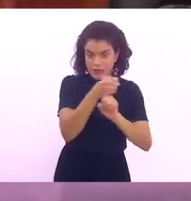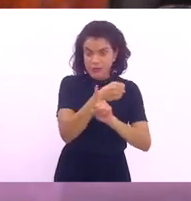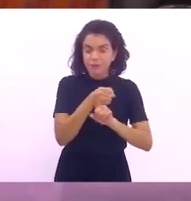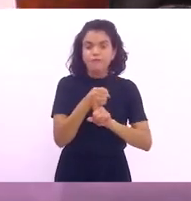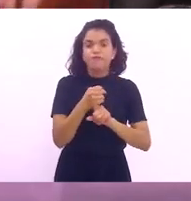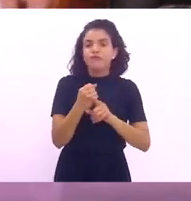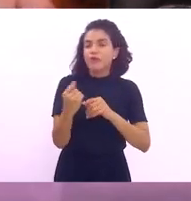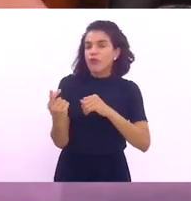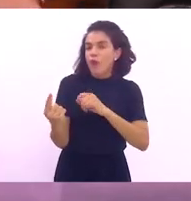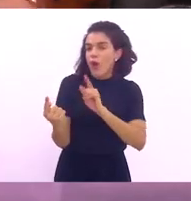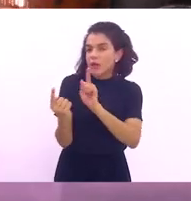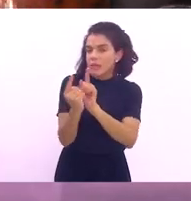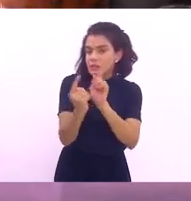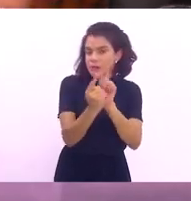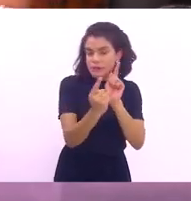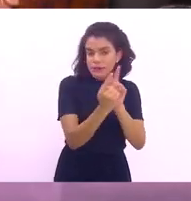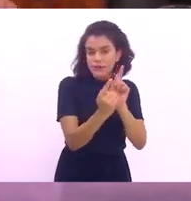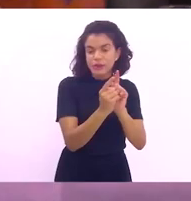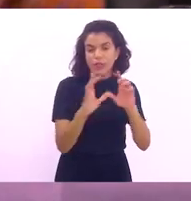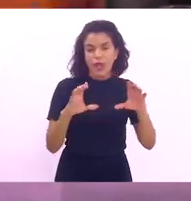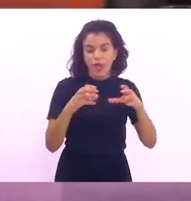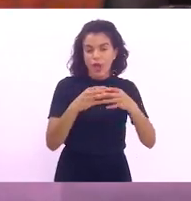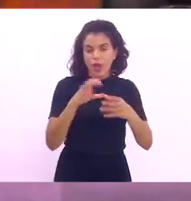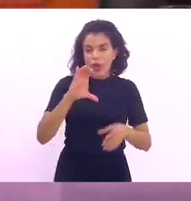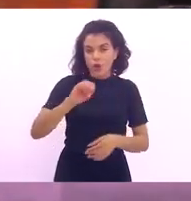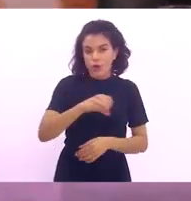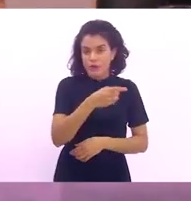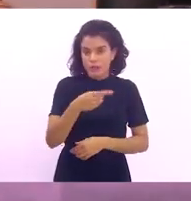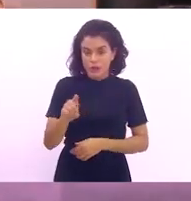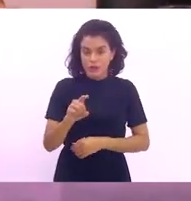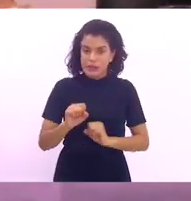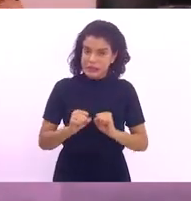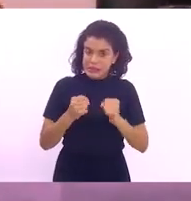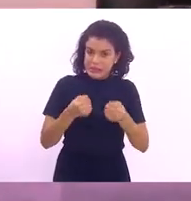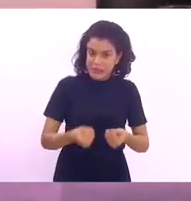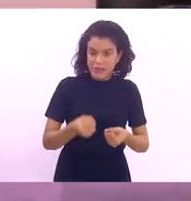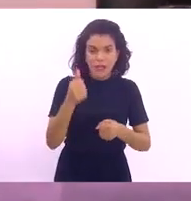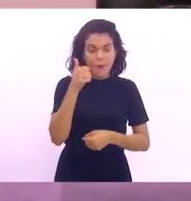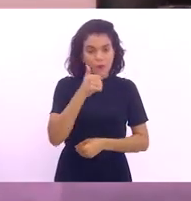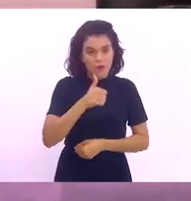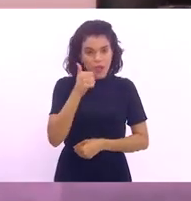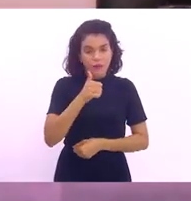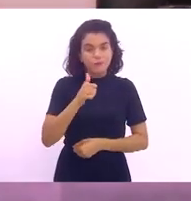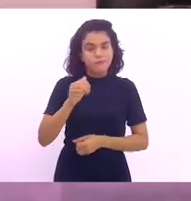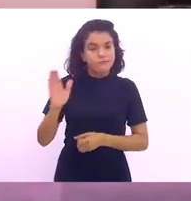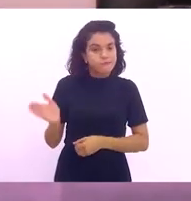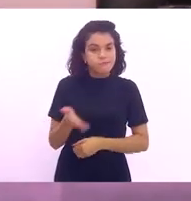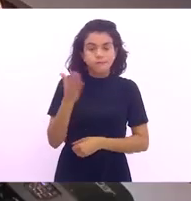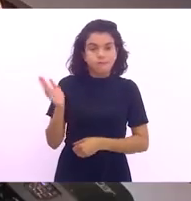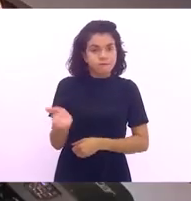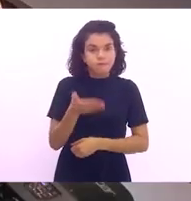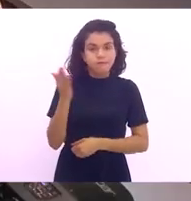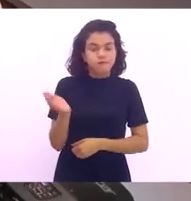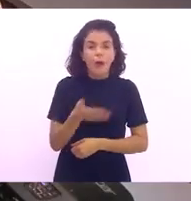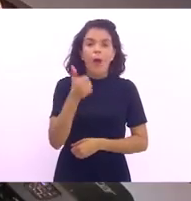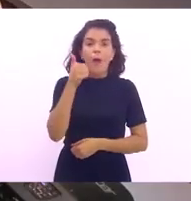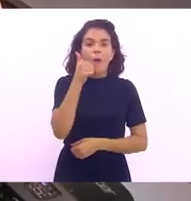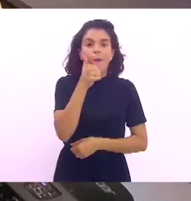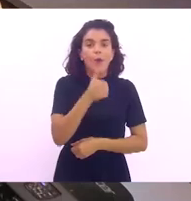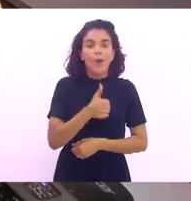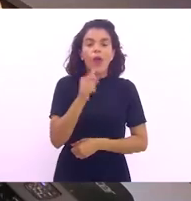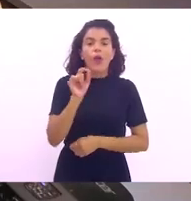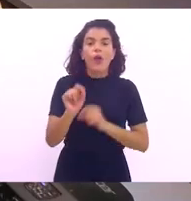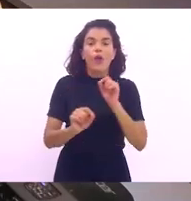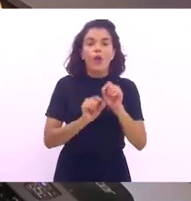atendimentos da comissão de defesa dos direitos da mulher na alerj tem sido recorrente as queixas de mulheres